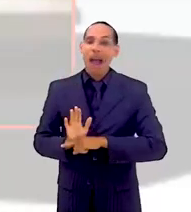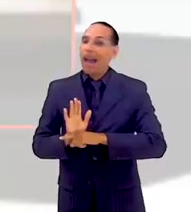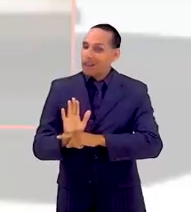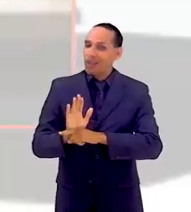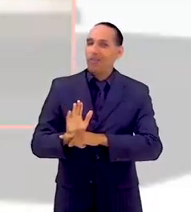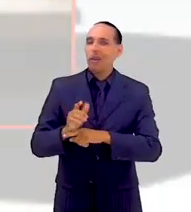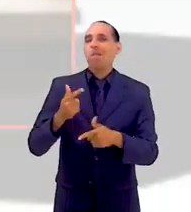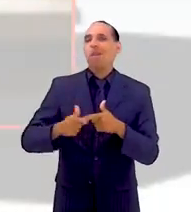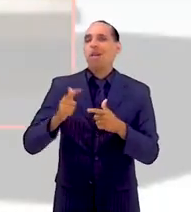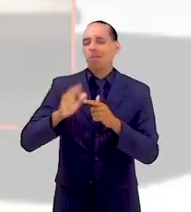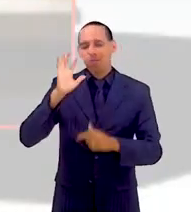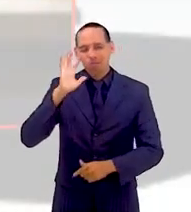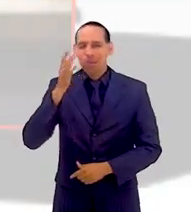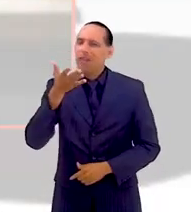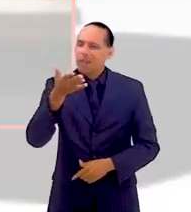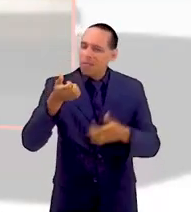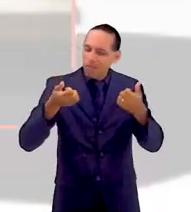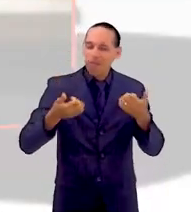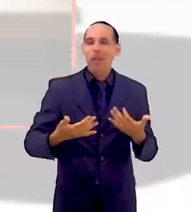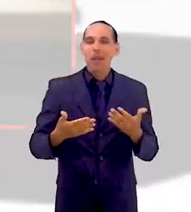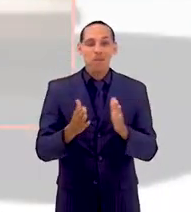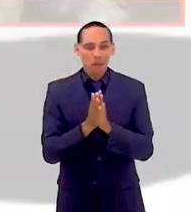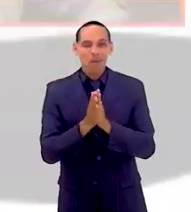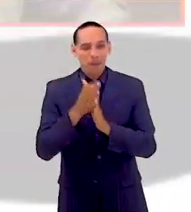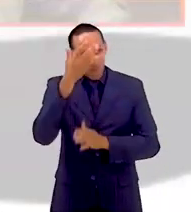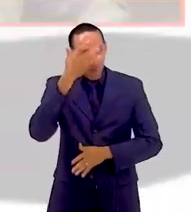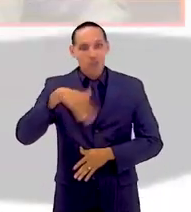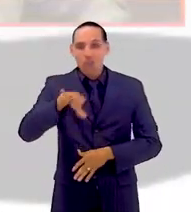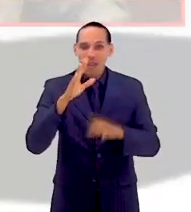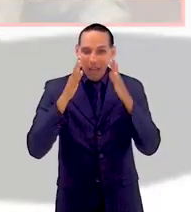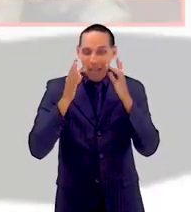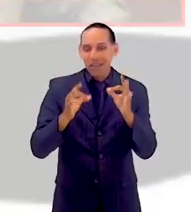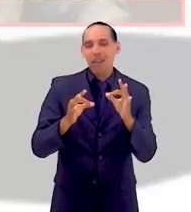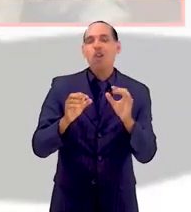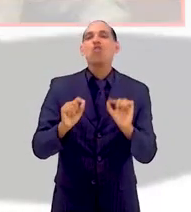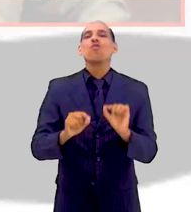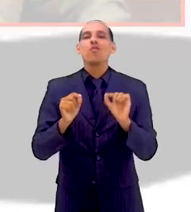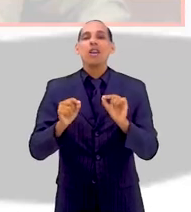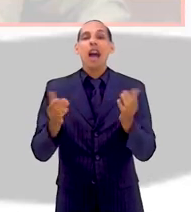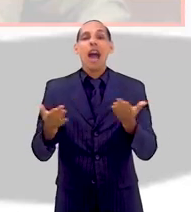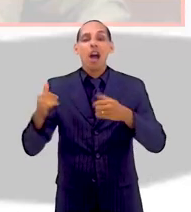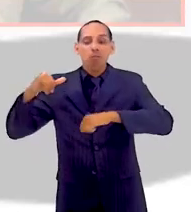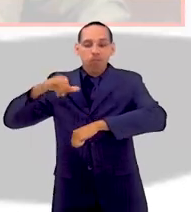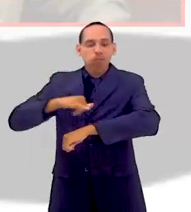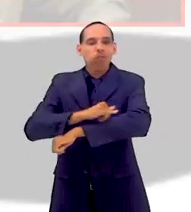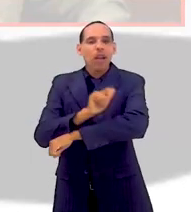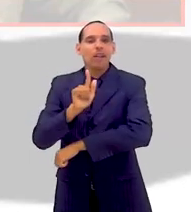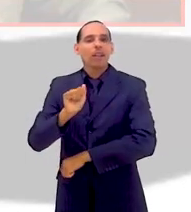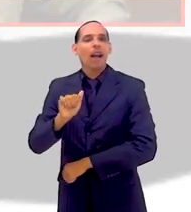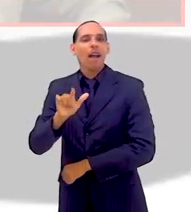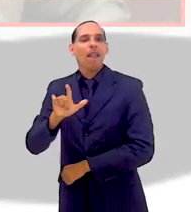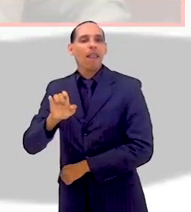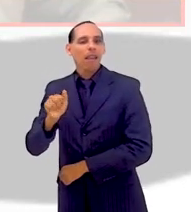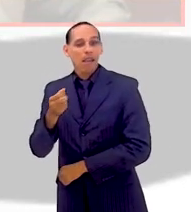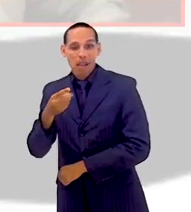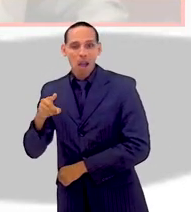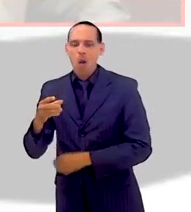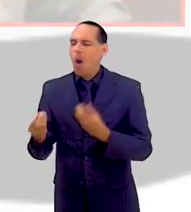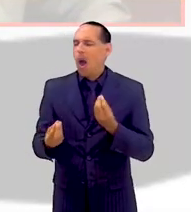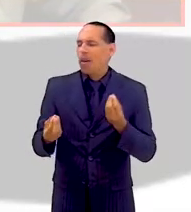conseguir resolver o imbróglio. Queria que você contasse para o nosso espectador e contasse em que pé está o aeroporto do Galeão,